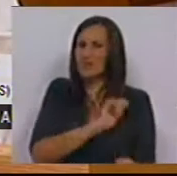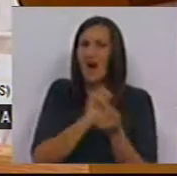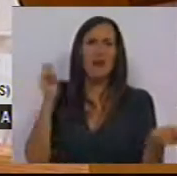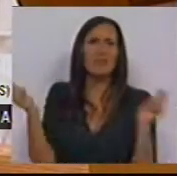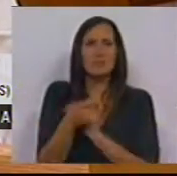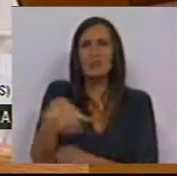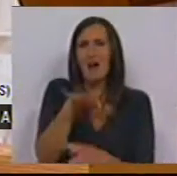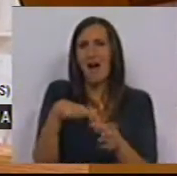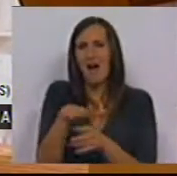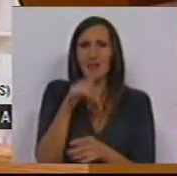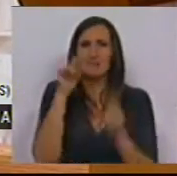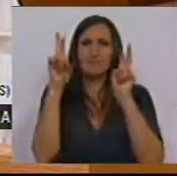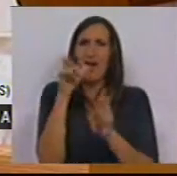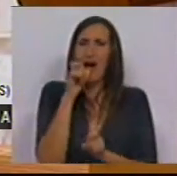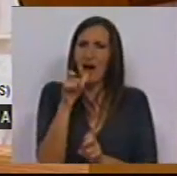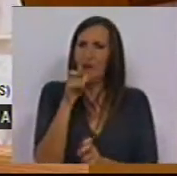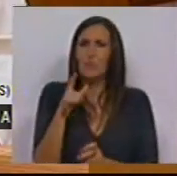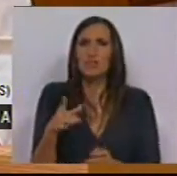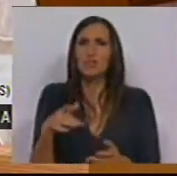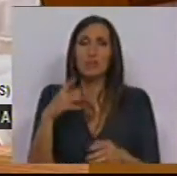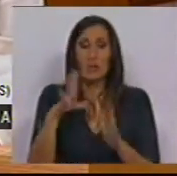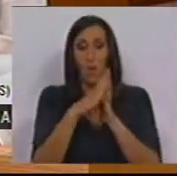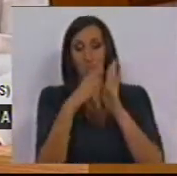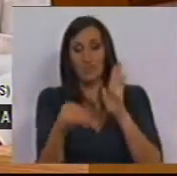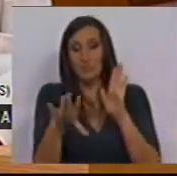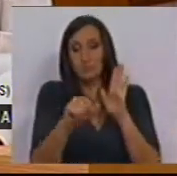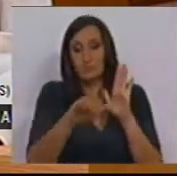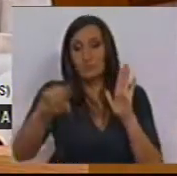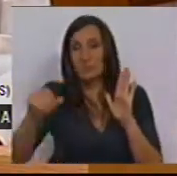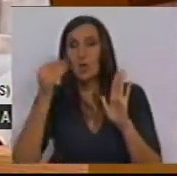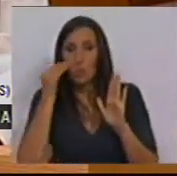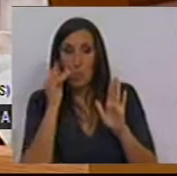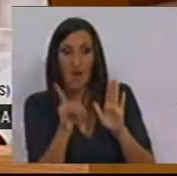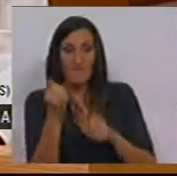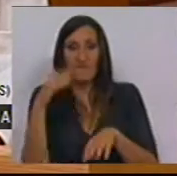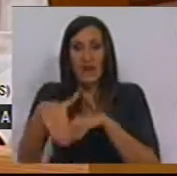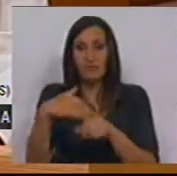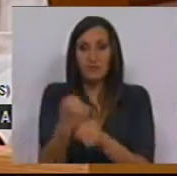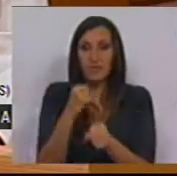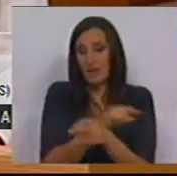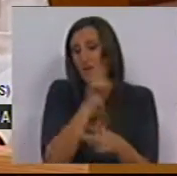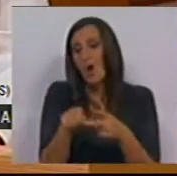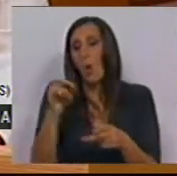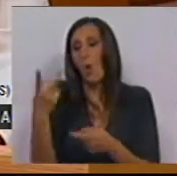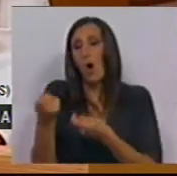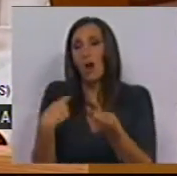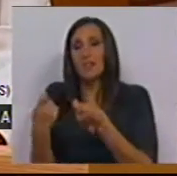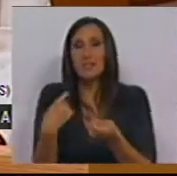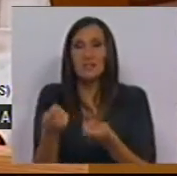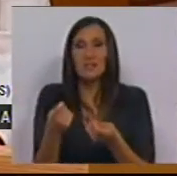ao nível do setor das águas, seja quanto ao modelo territorial das águas de Portugal, seja quanto à